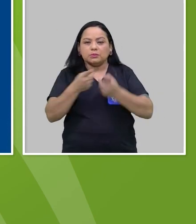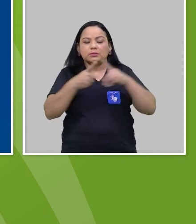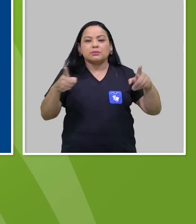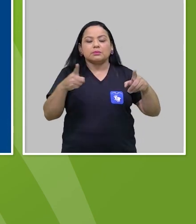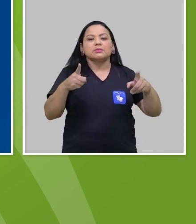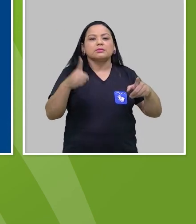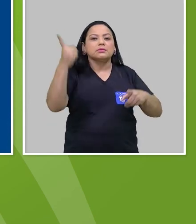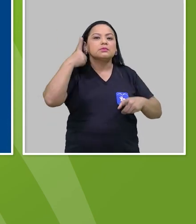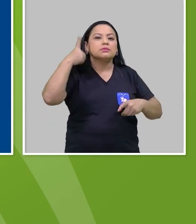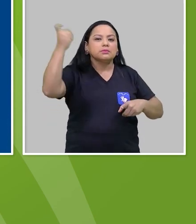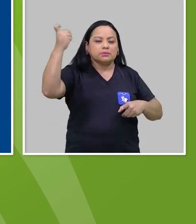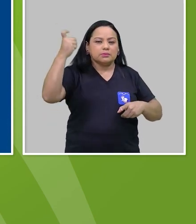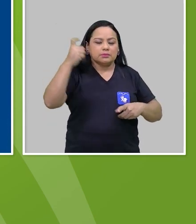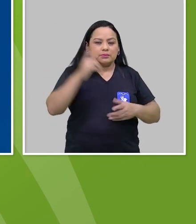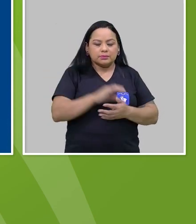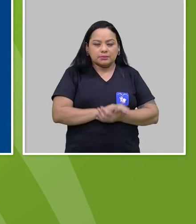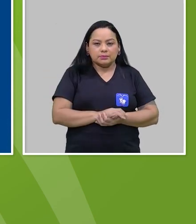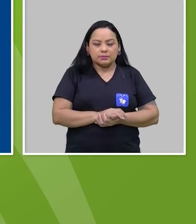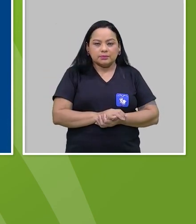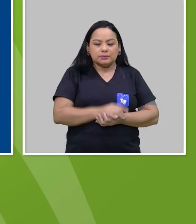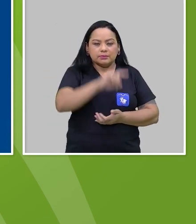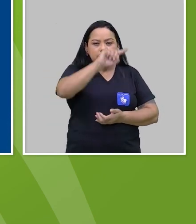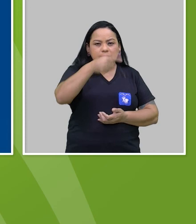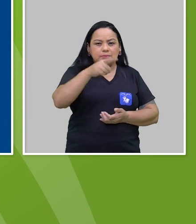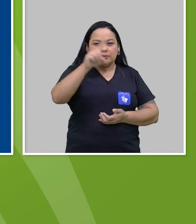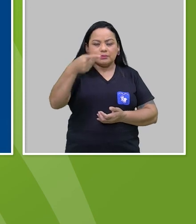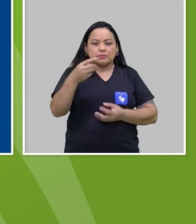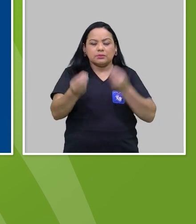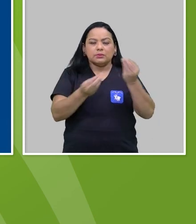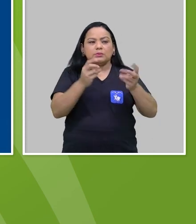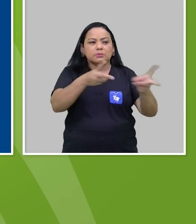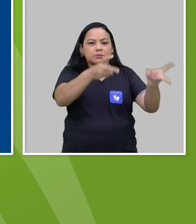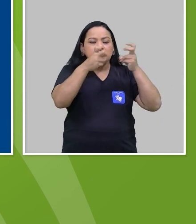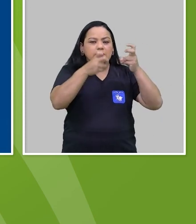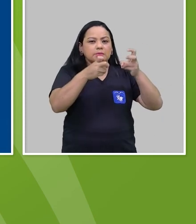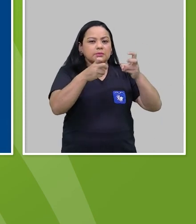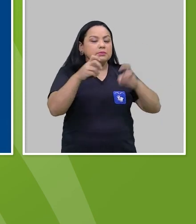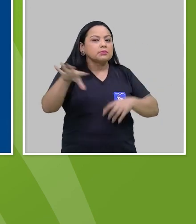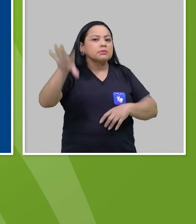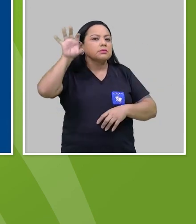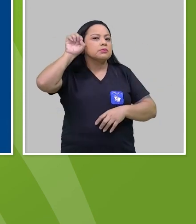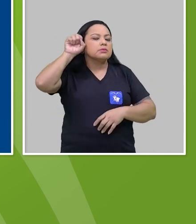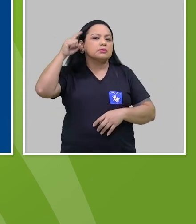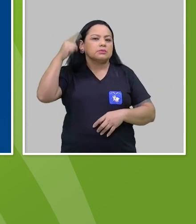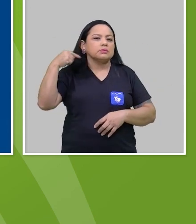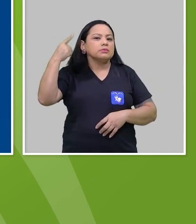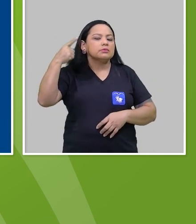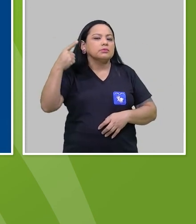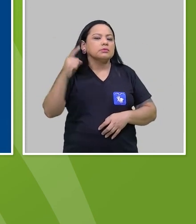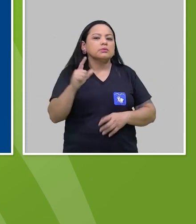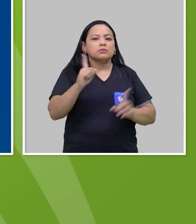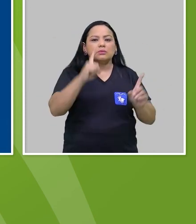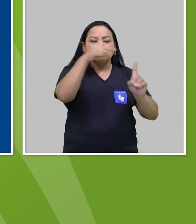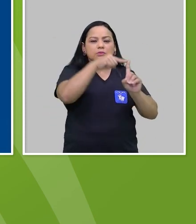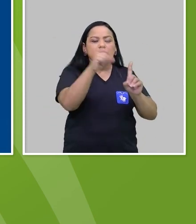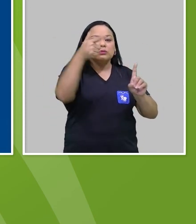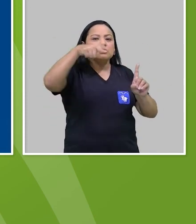som, onda mecânica, é aquele que é perceptível pelo meu ouvido. Existem outros